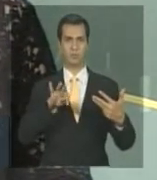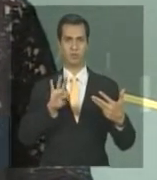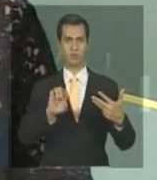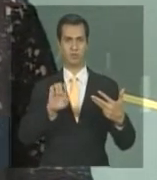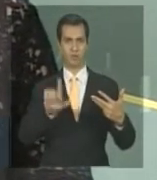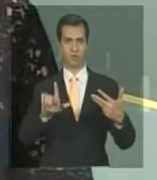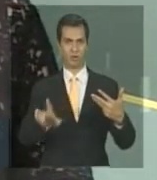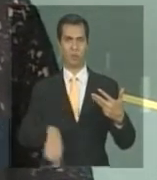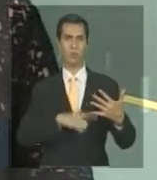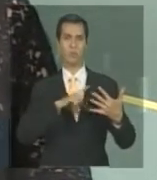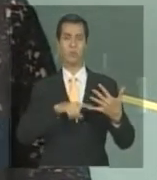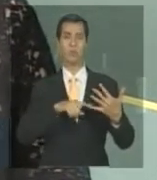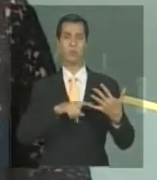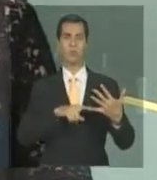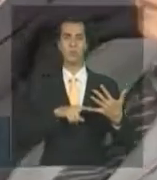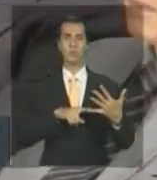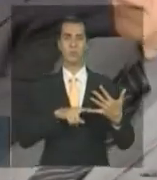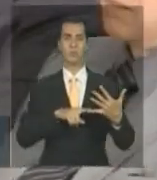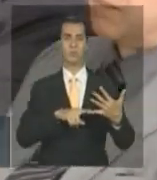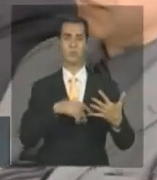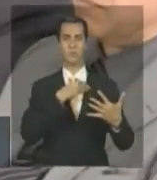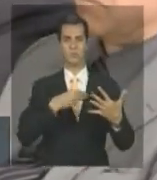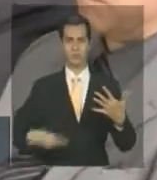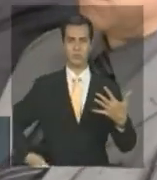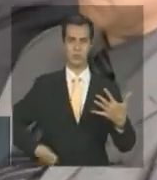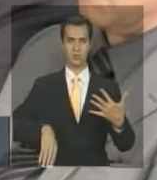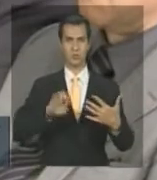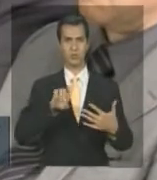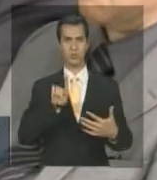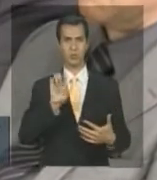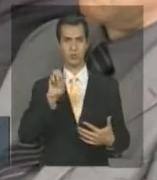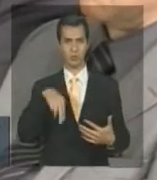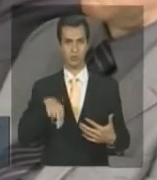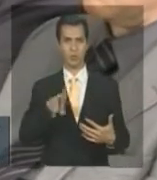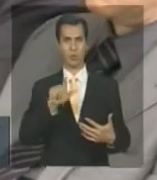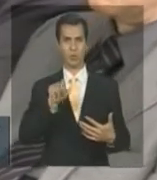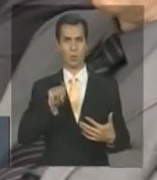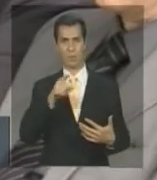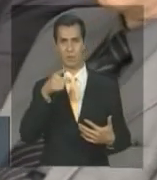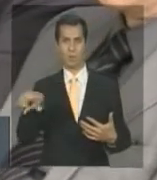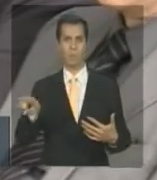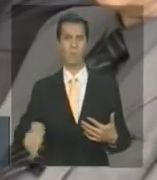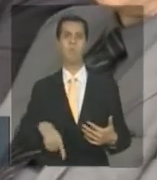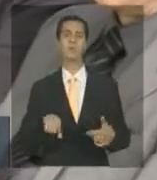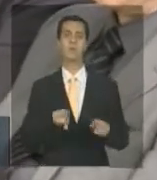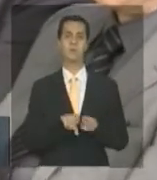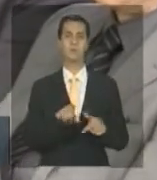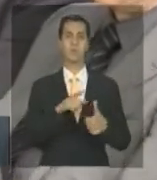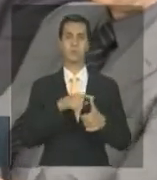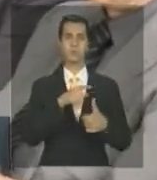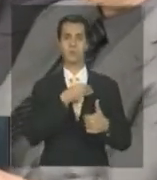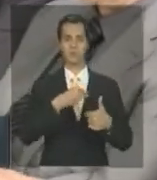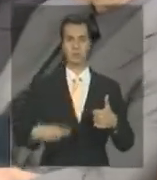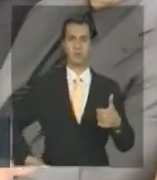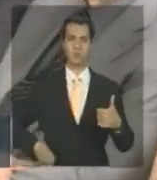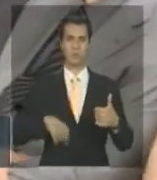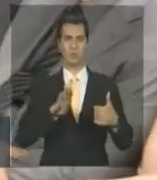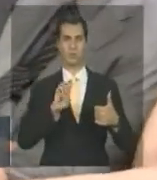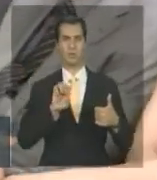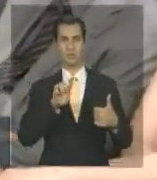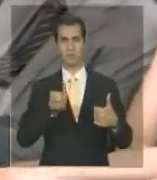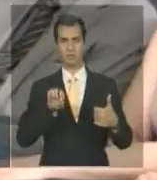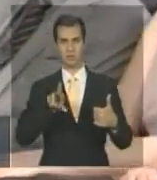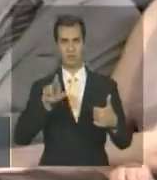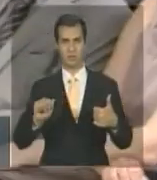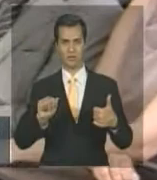Desenvolvimento, Indústria e Comércio Exterior, ministro Edson Lobão, de Minas e Energia, Fernando Bezerra, da